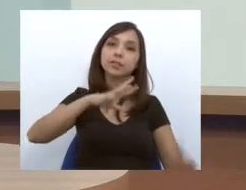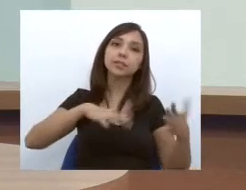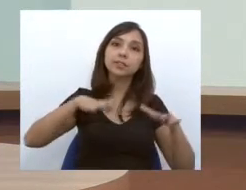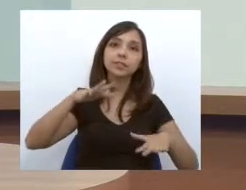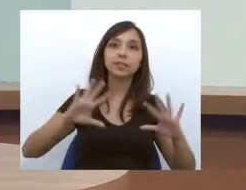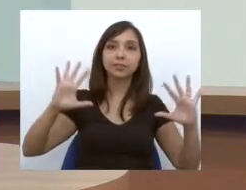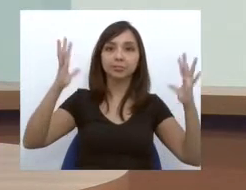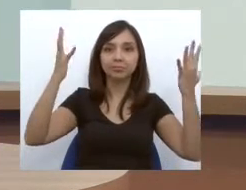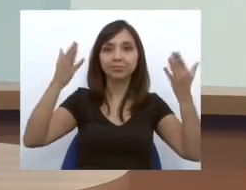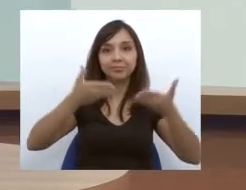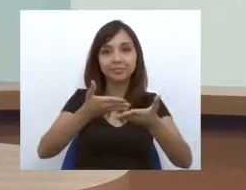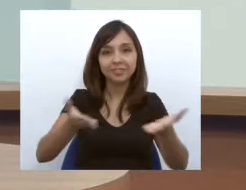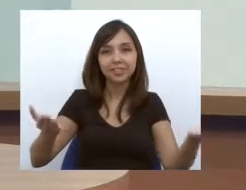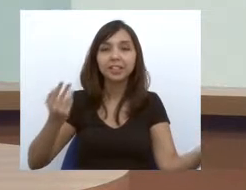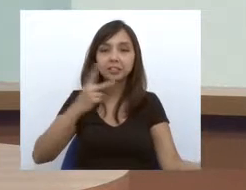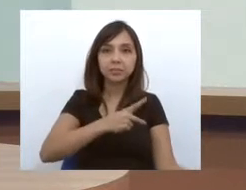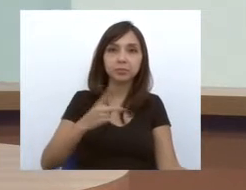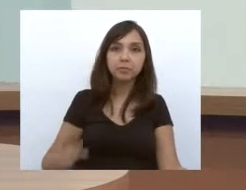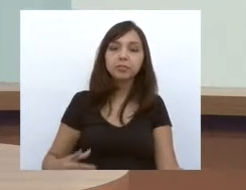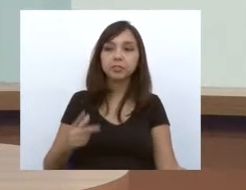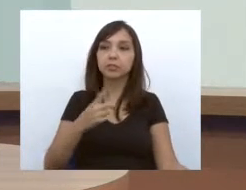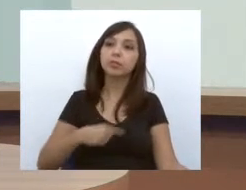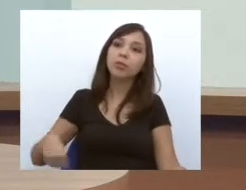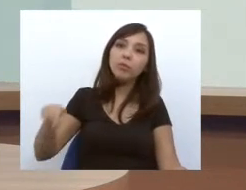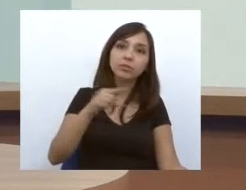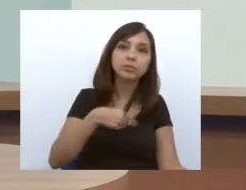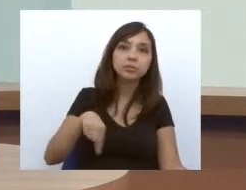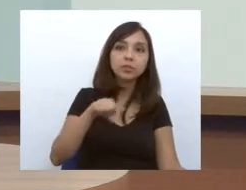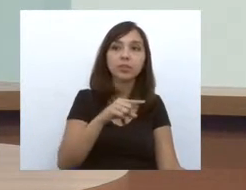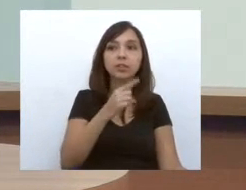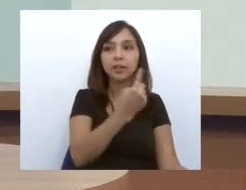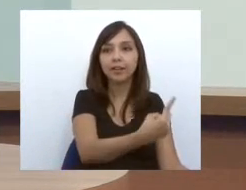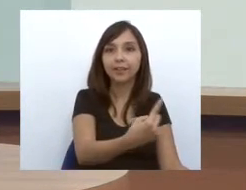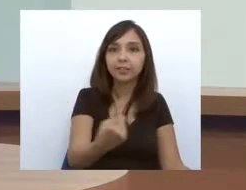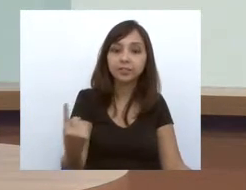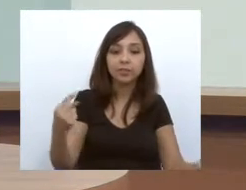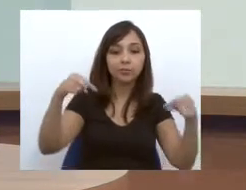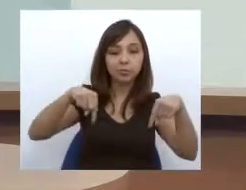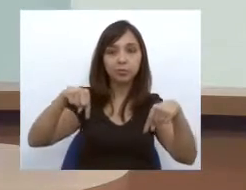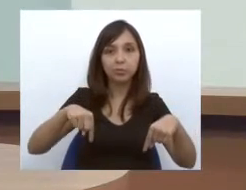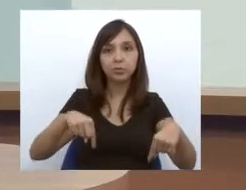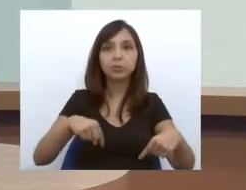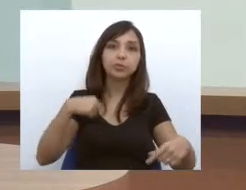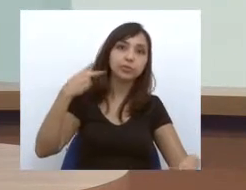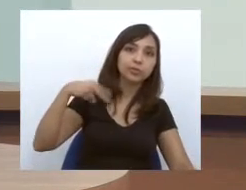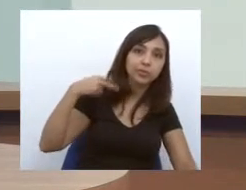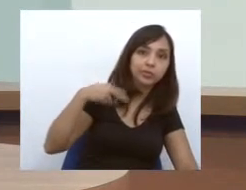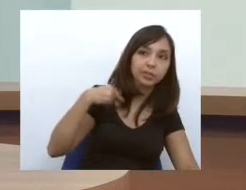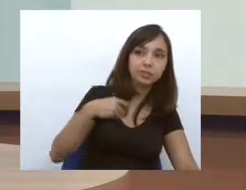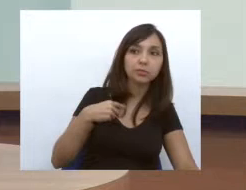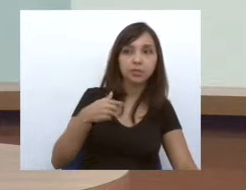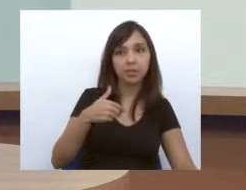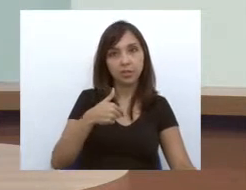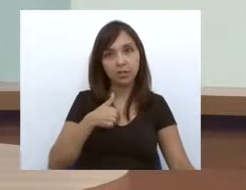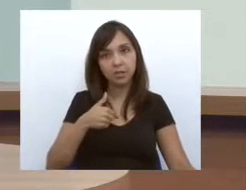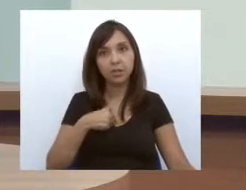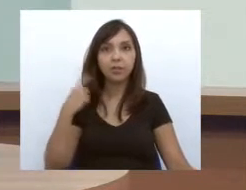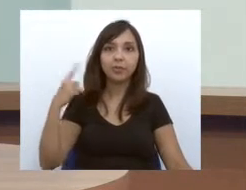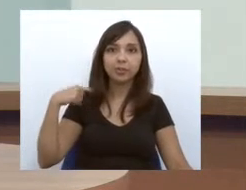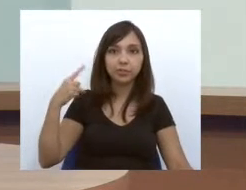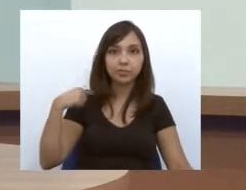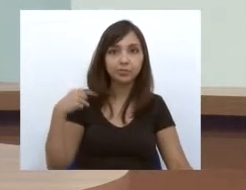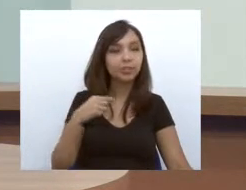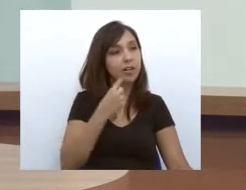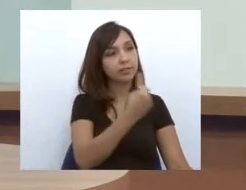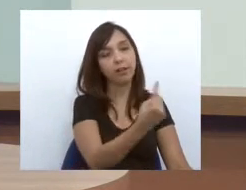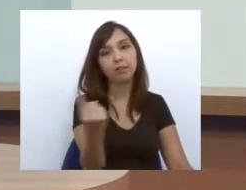todo o serviço prestado a todos nós, porque se cada um que está aqui hoje é vereador, no meu caso, além de vereador, sou advogado e cada